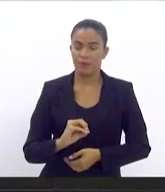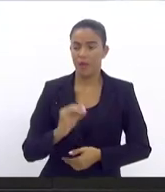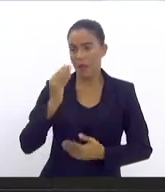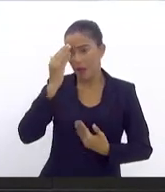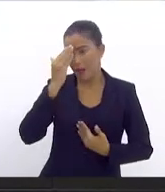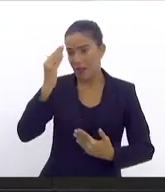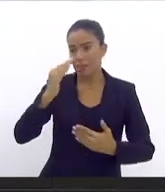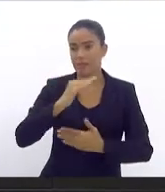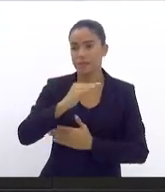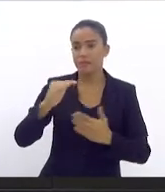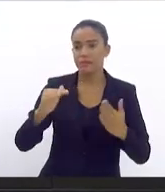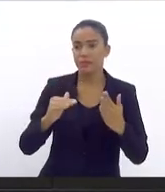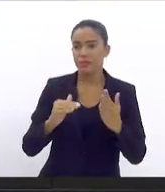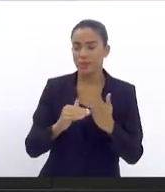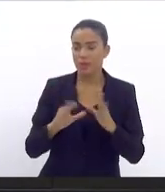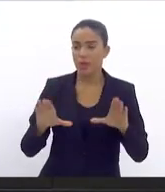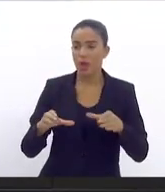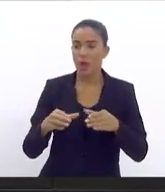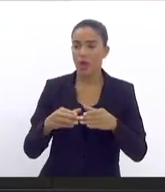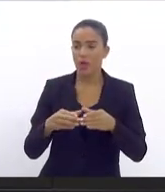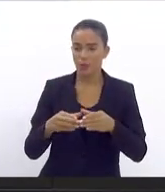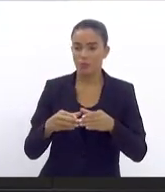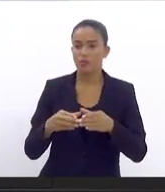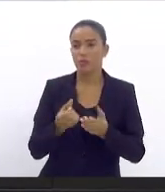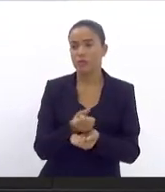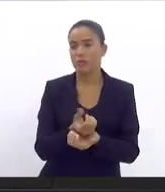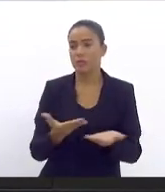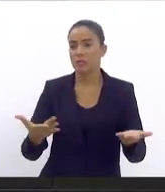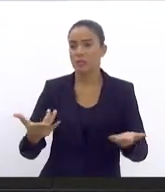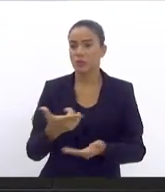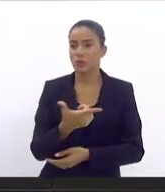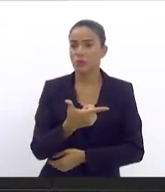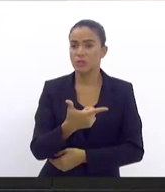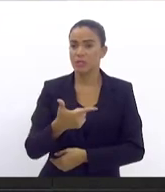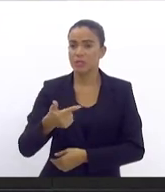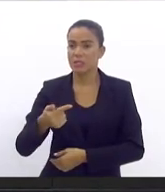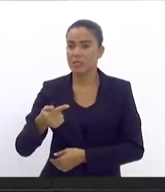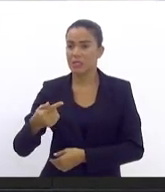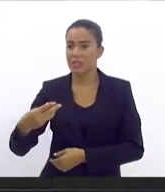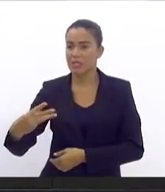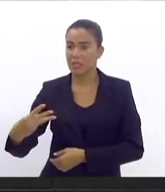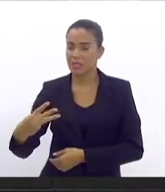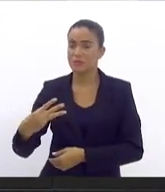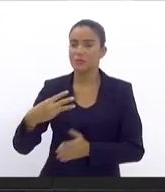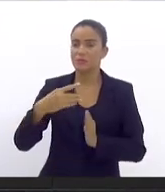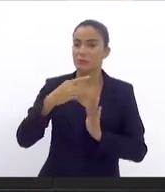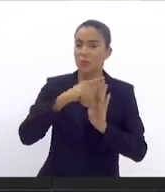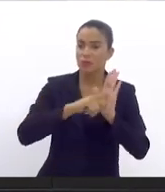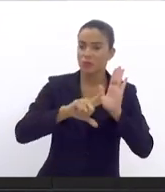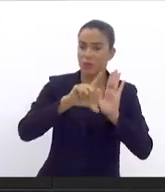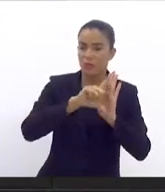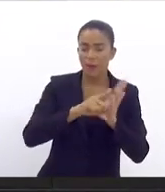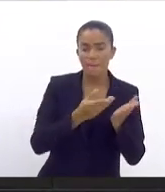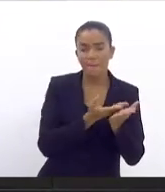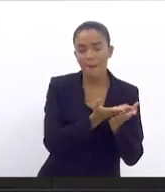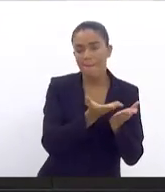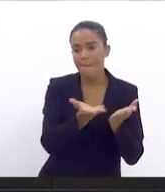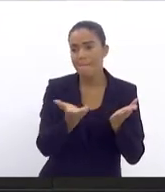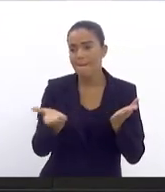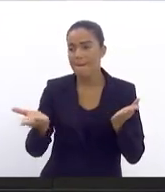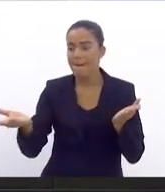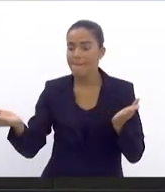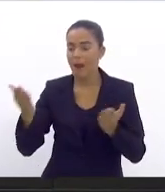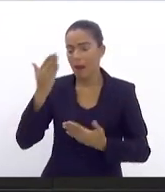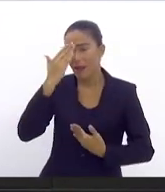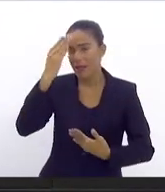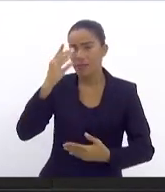Agradeço a todos. Hoje a comissão está distribuindo mais 273 projetos para Vossas Excelências. Agradeço a presença de